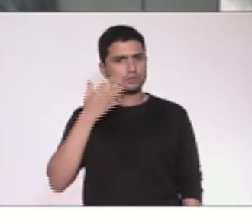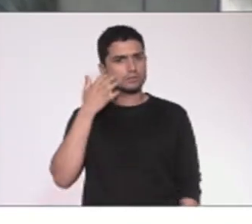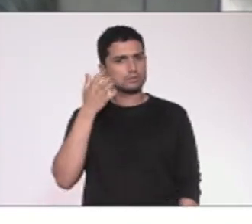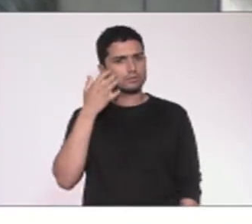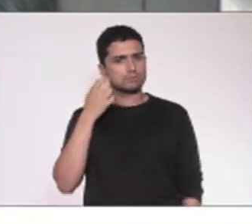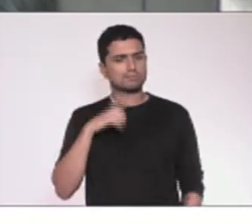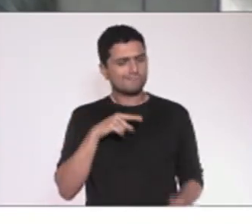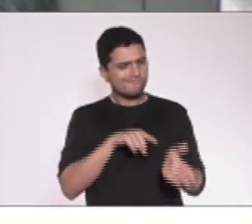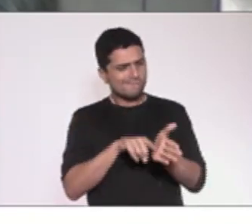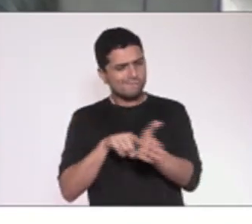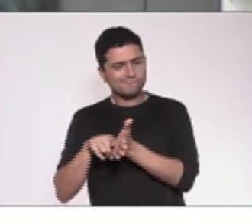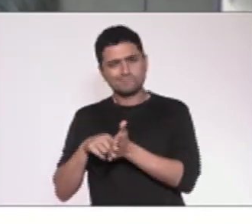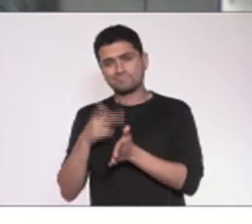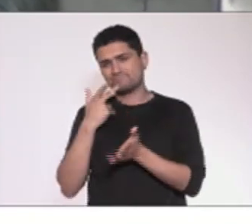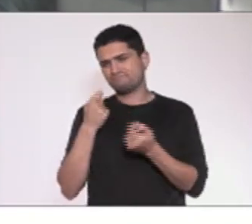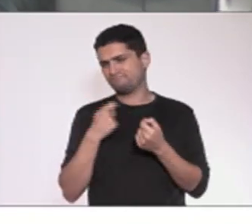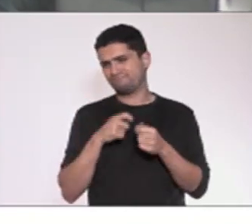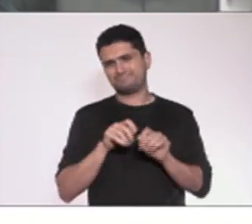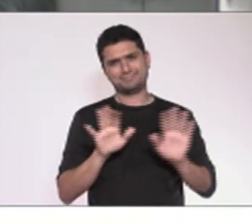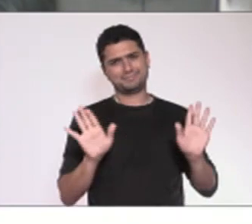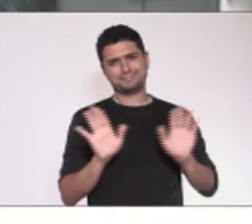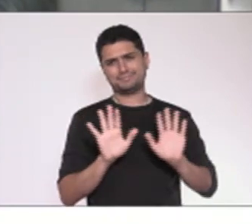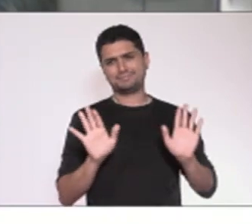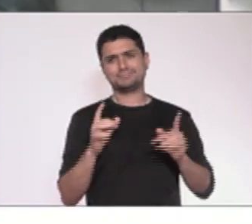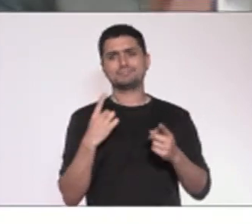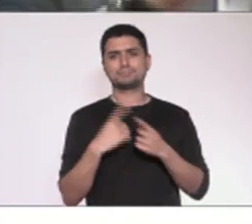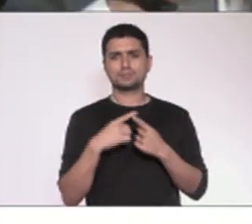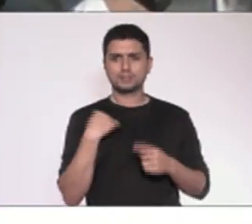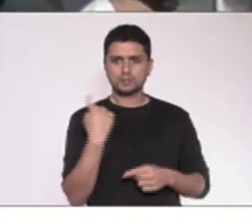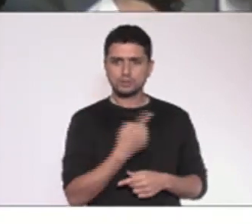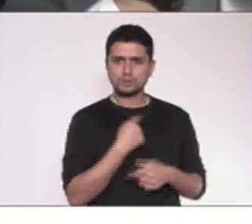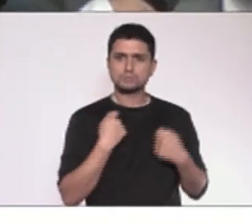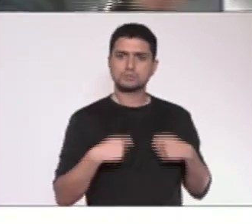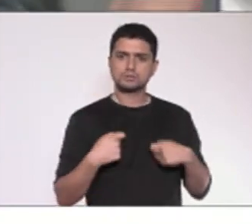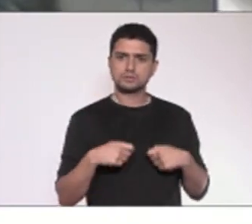desnecessária, porque nós temos que deixar a